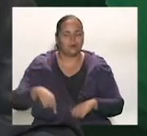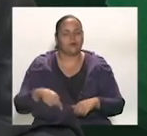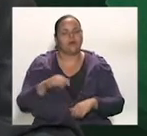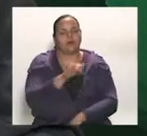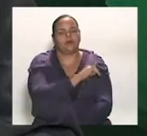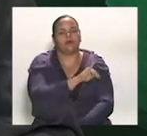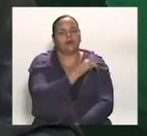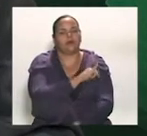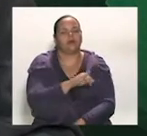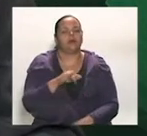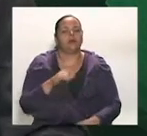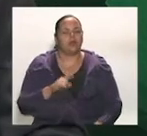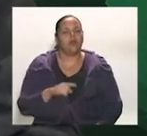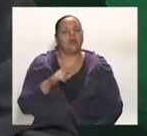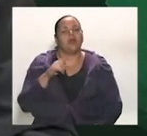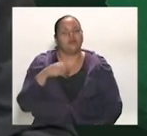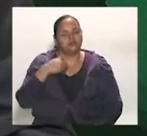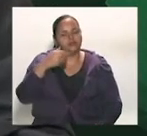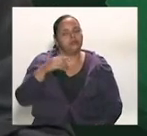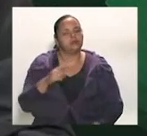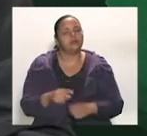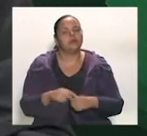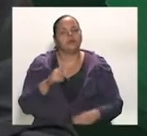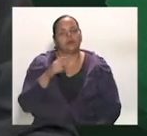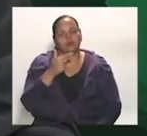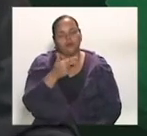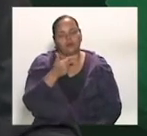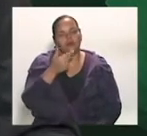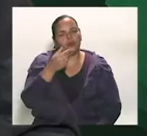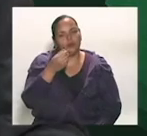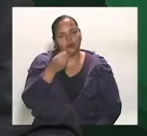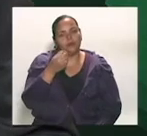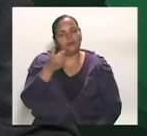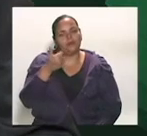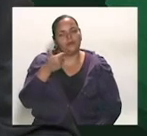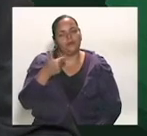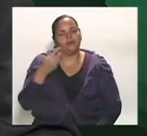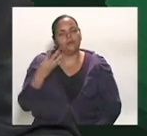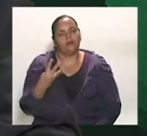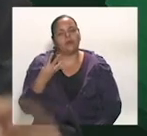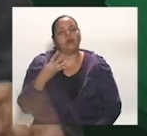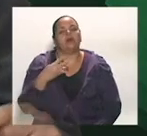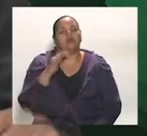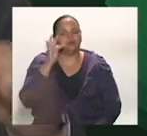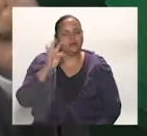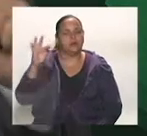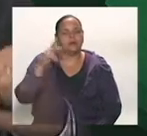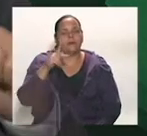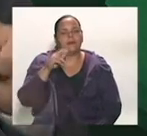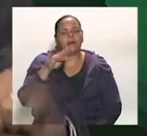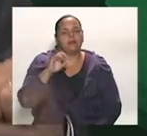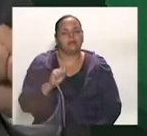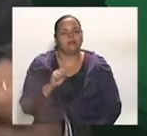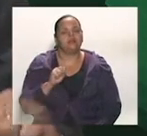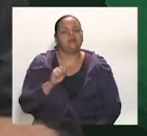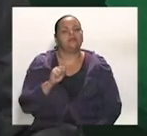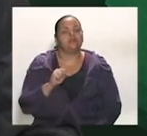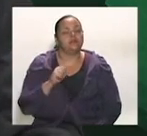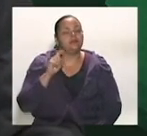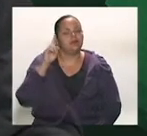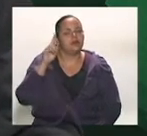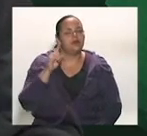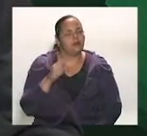pouco das estratégias que nós utilizamos para sediar os Jogos Olímpicos do Rio de Janeiro, porque Paris é candidata aos